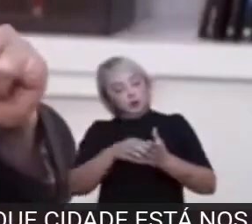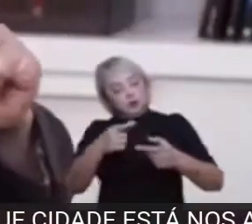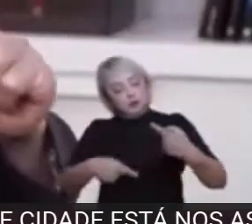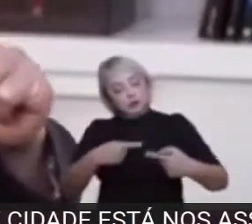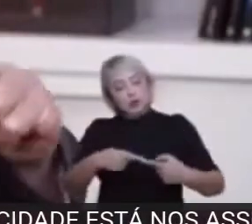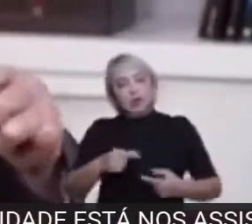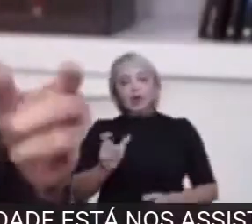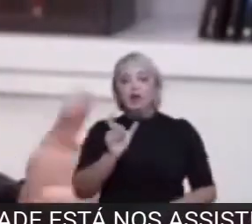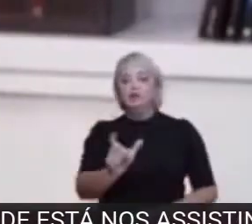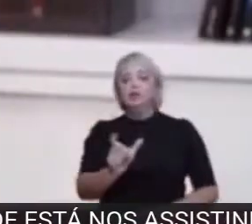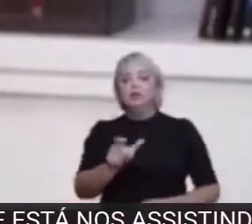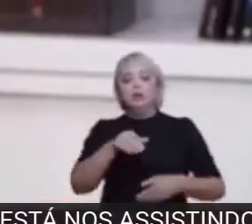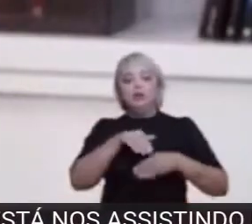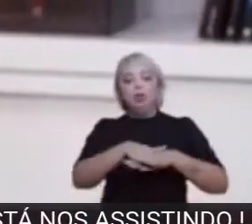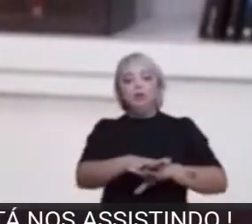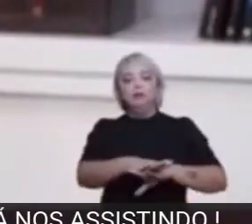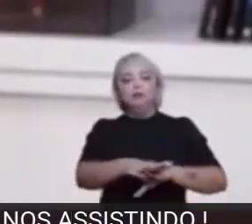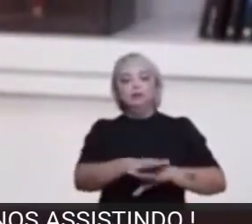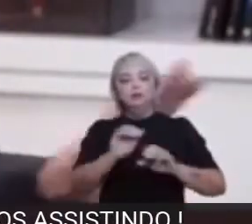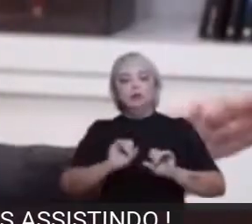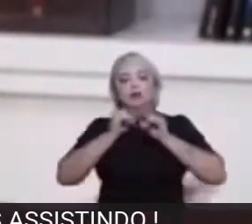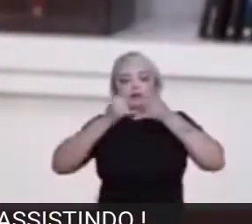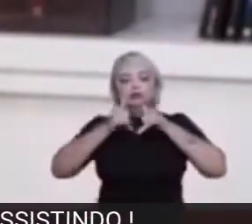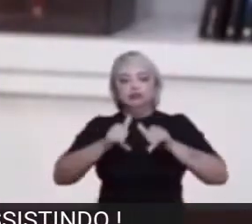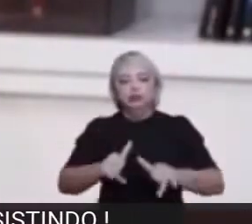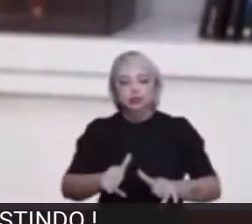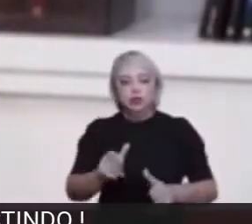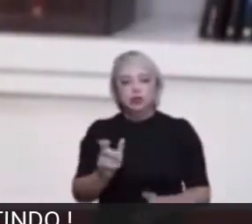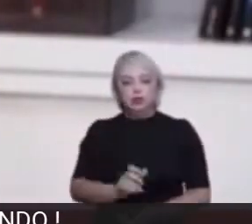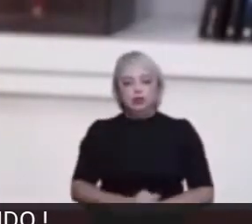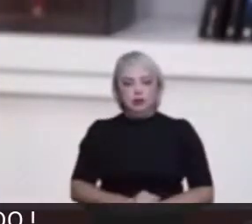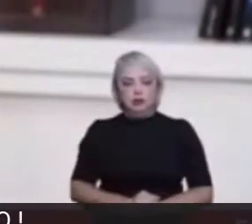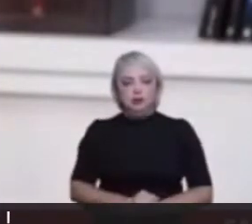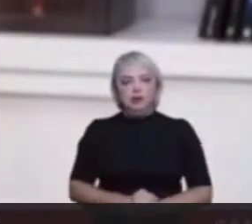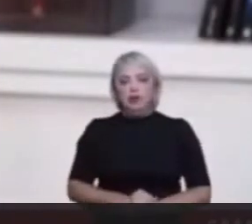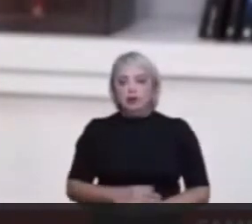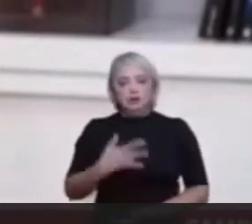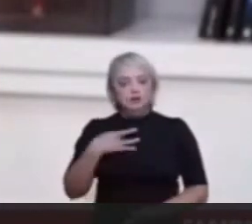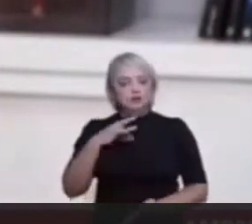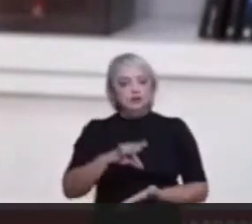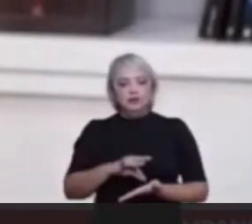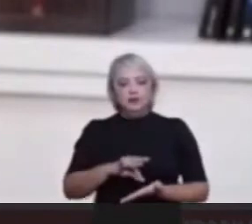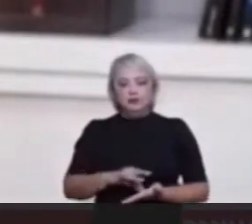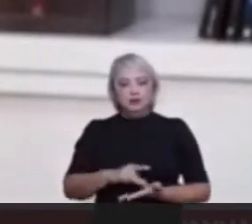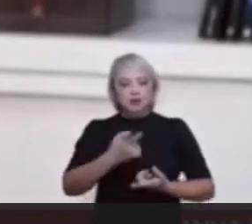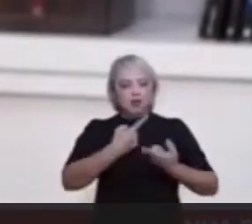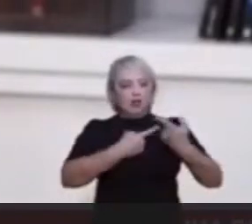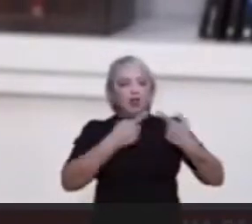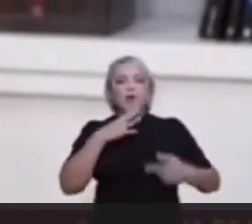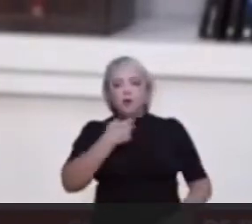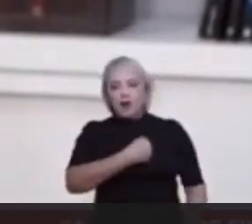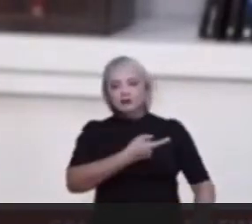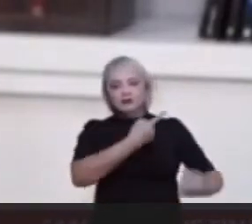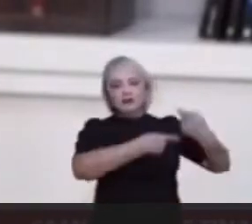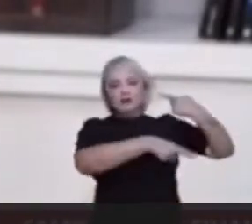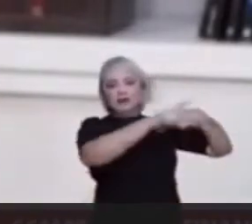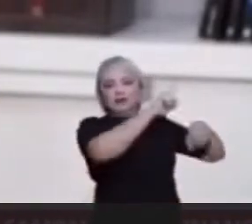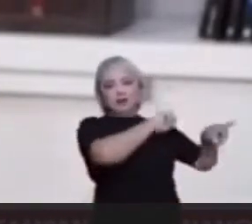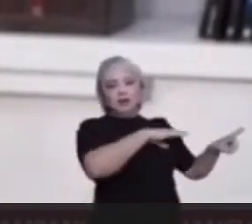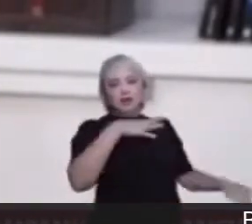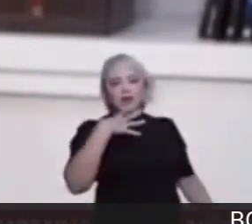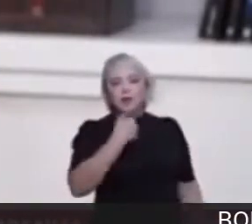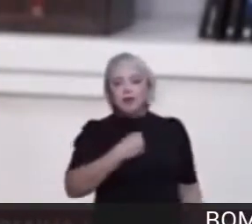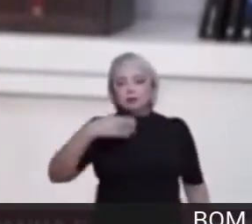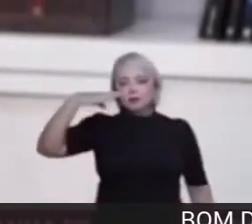sai da máquina de votar para você contar. Eu, sinceramente, acho isso um retrocesso. Eu acho que o Bolsonaro